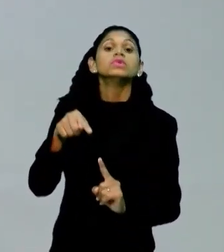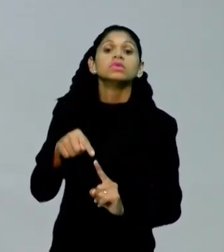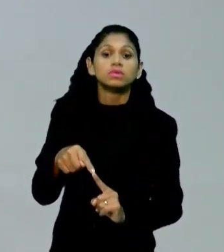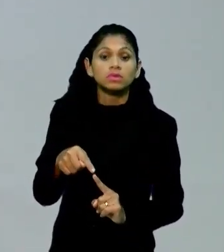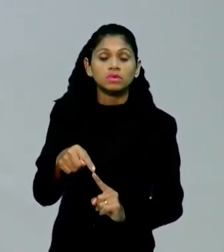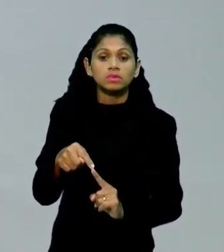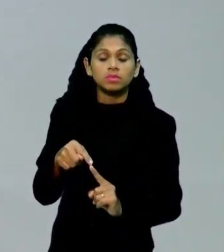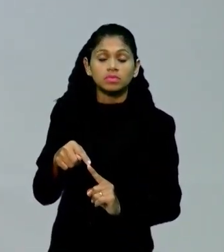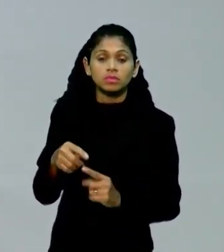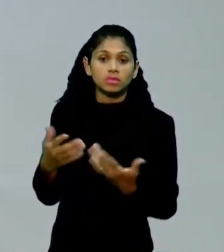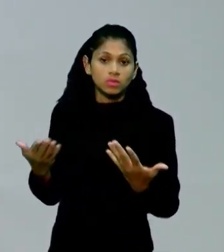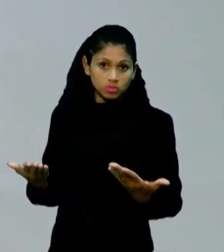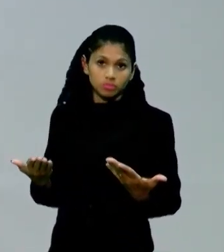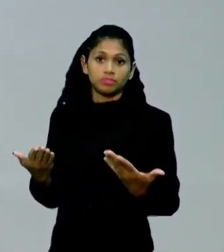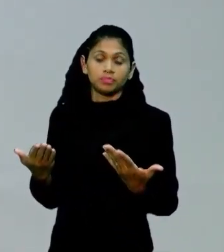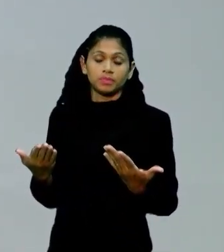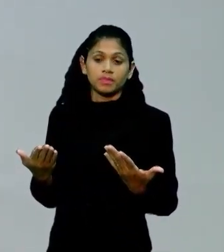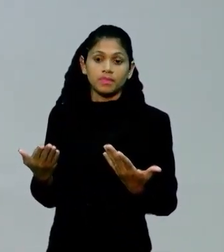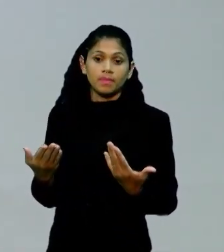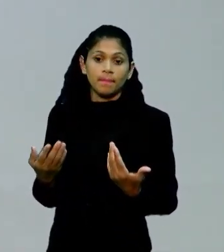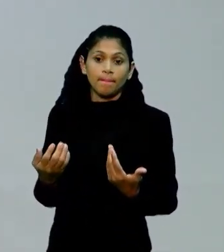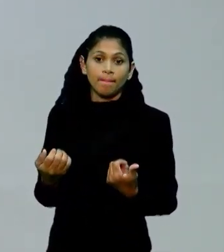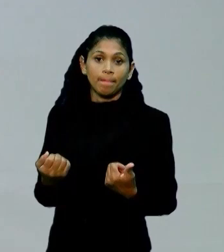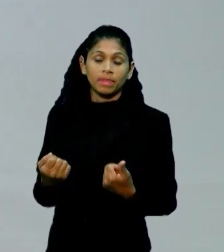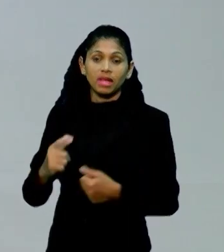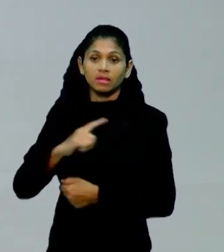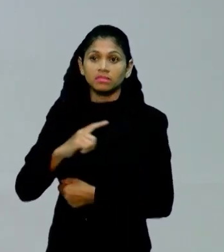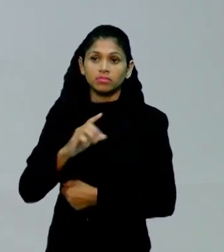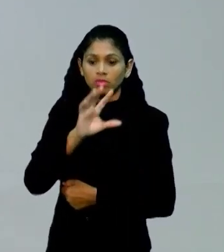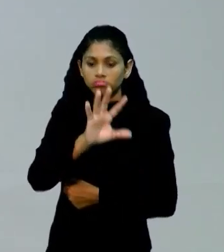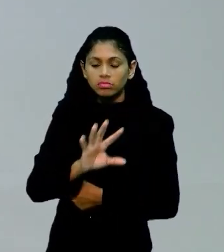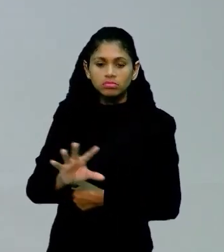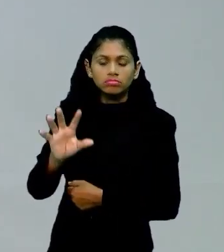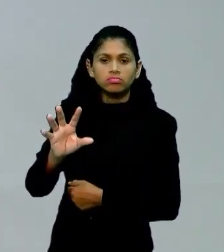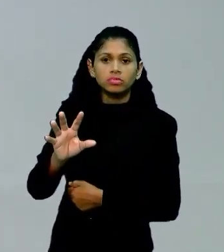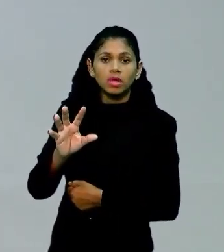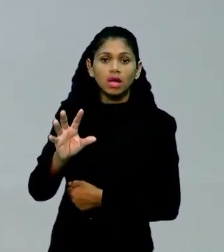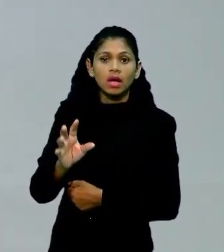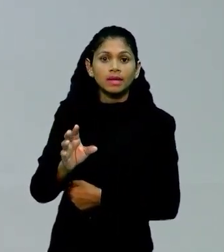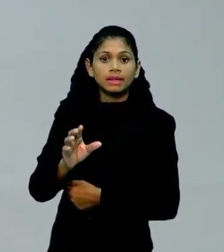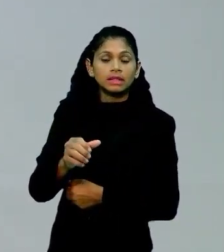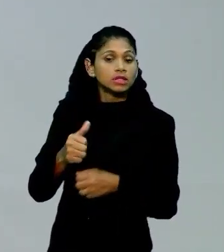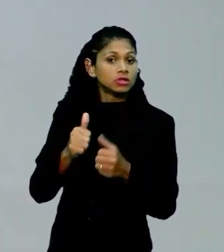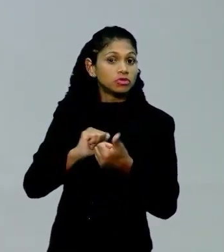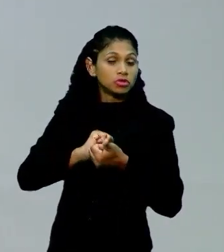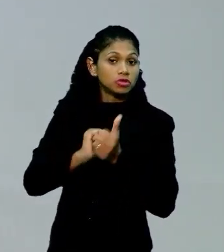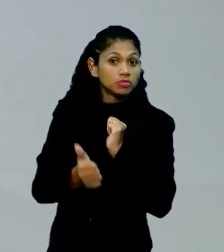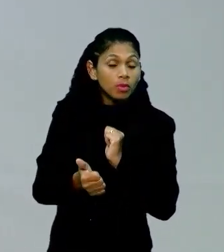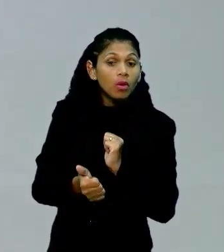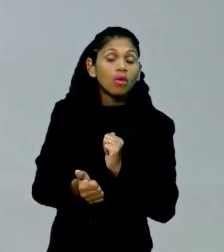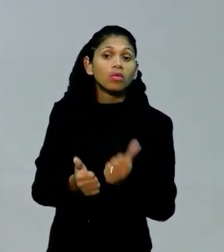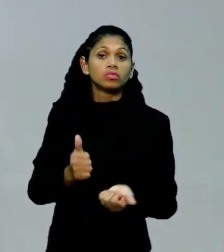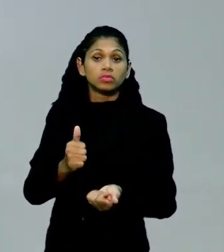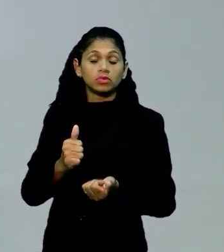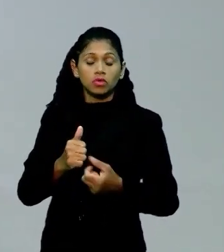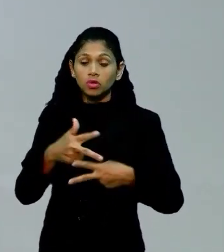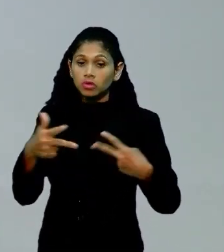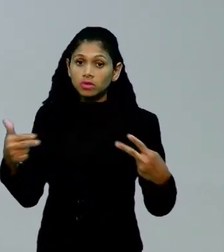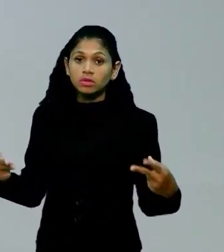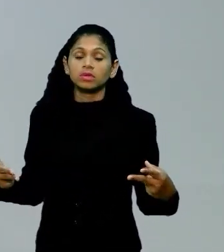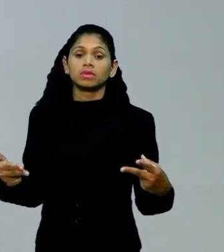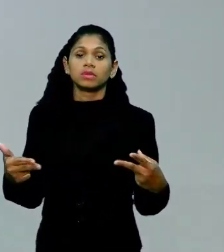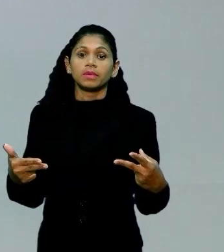geral a gente pode ter segmentos esportivos segmento da dança e como a gente faz aquele conhecimento como a gente faz aquele